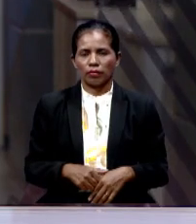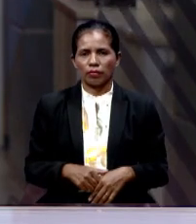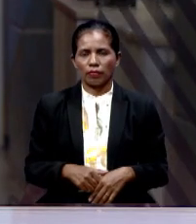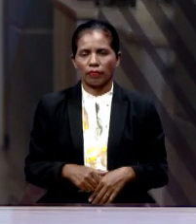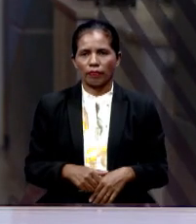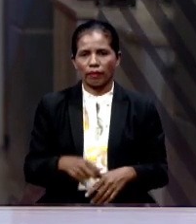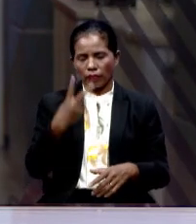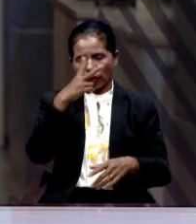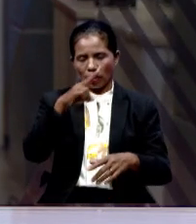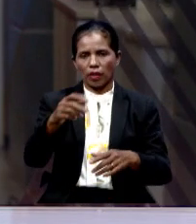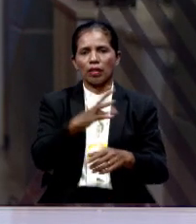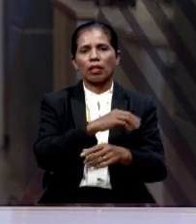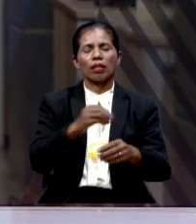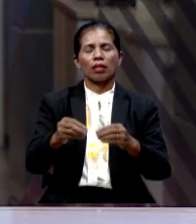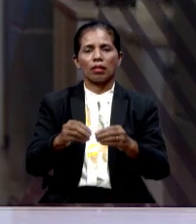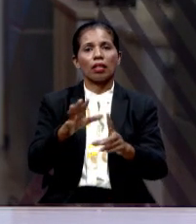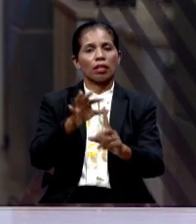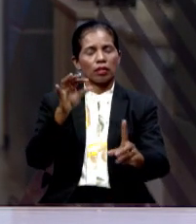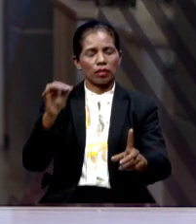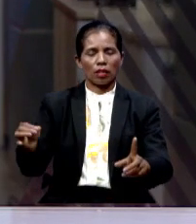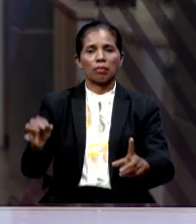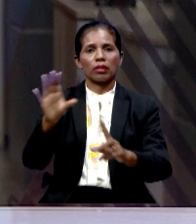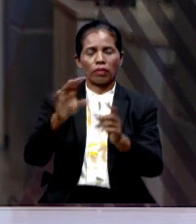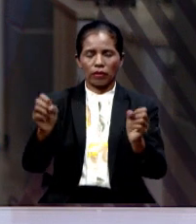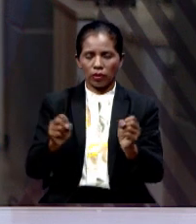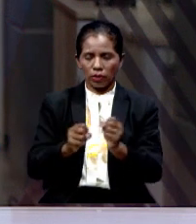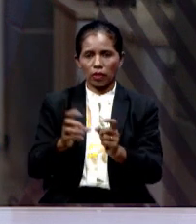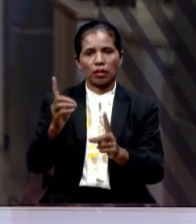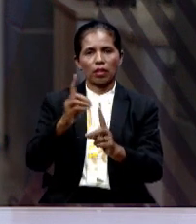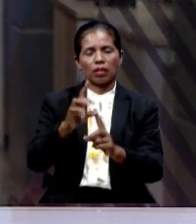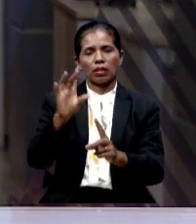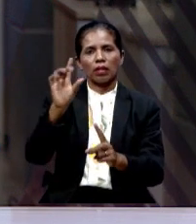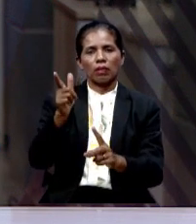eleição para a autoridade local se acontece e a loro resinualo fulano outubro.